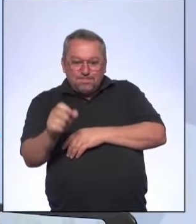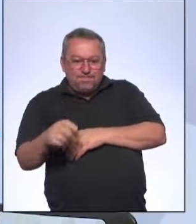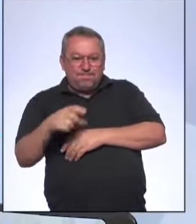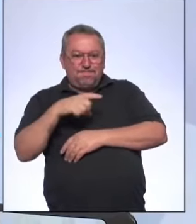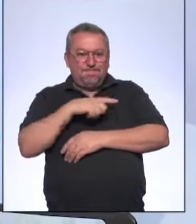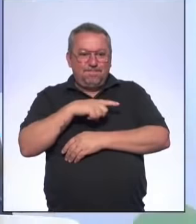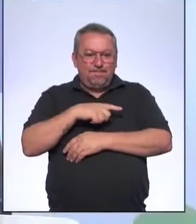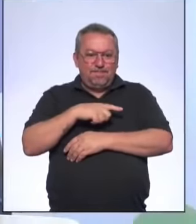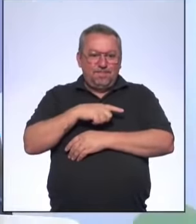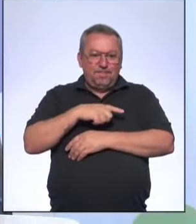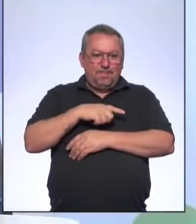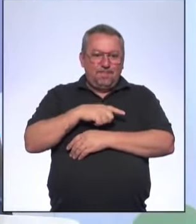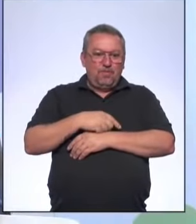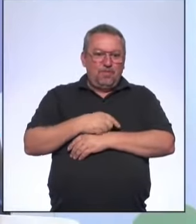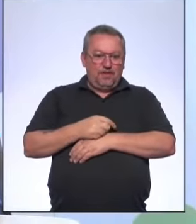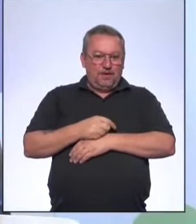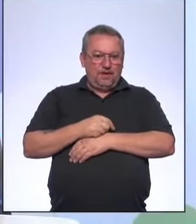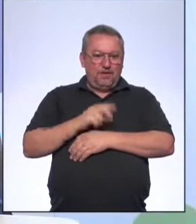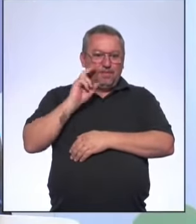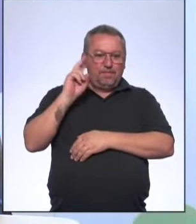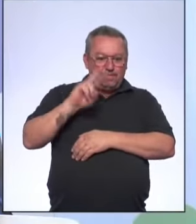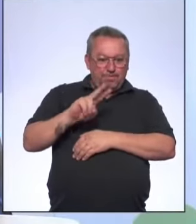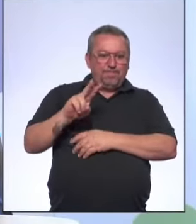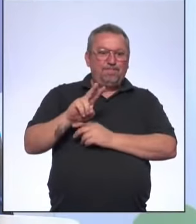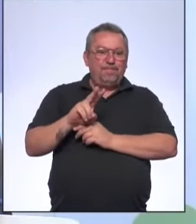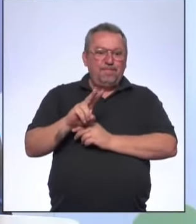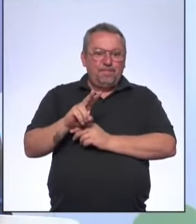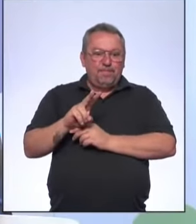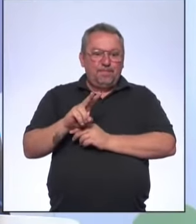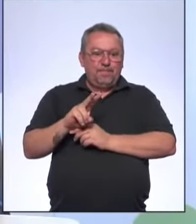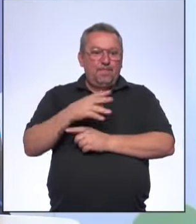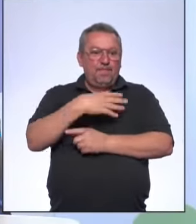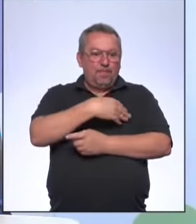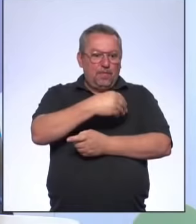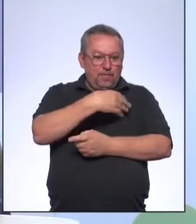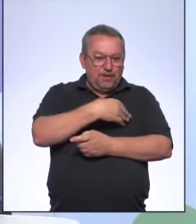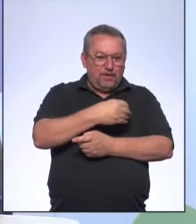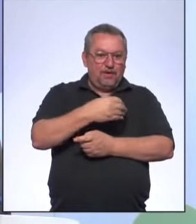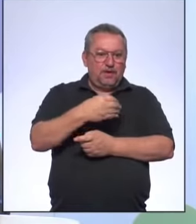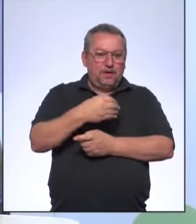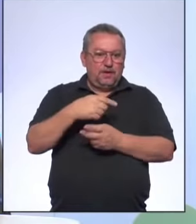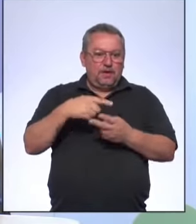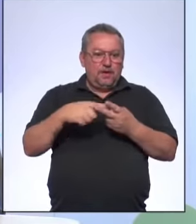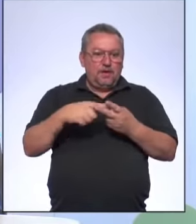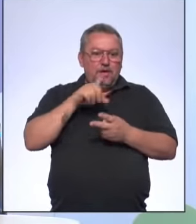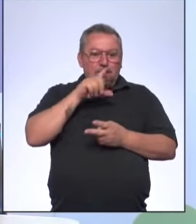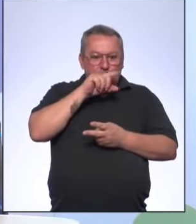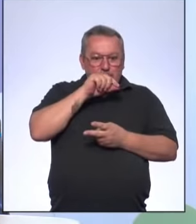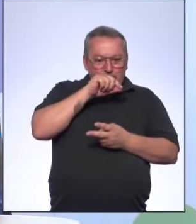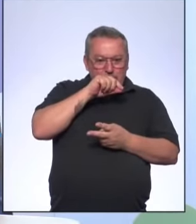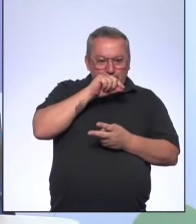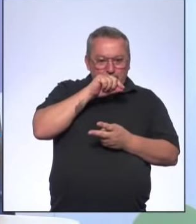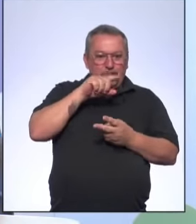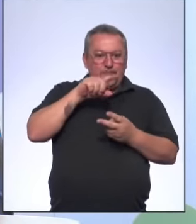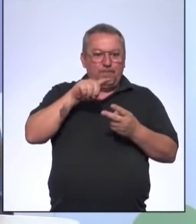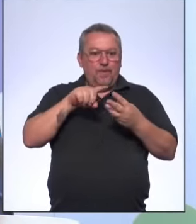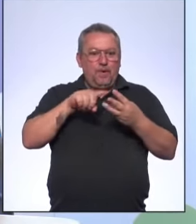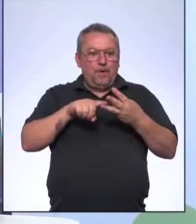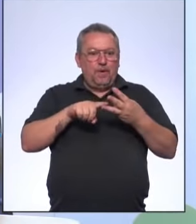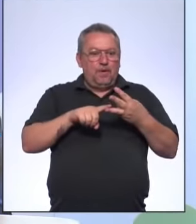lá e vamos ver mamíferos né mãos pássaros birds